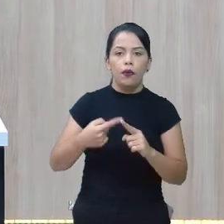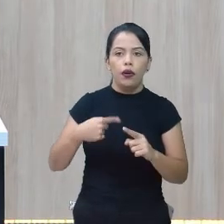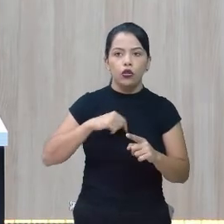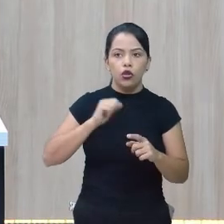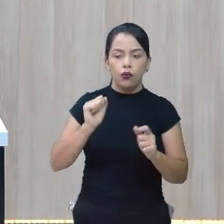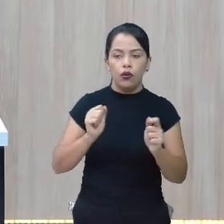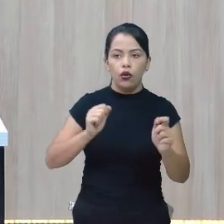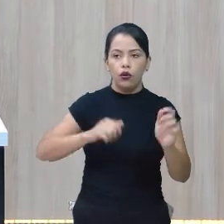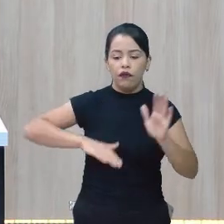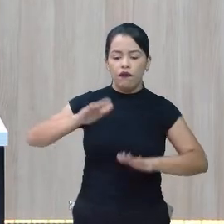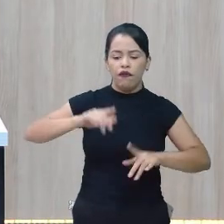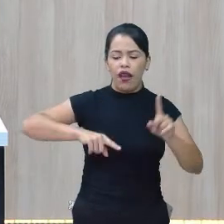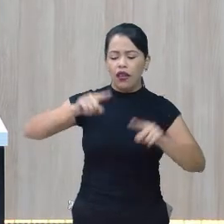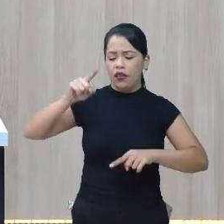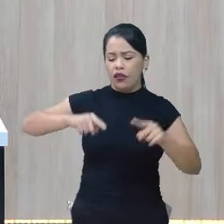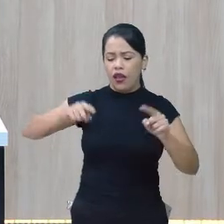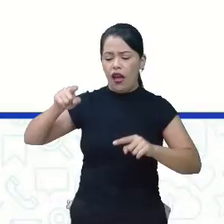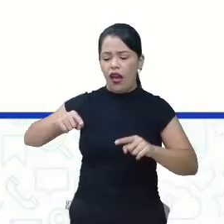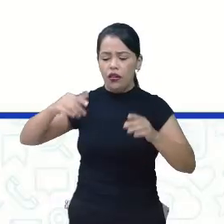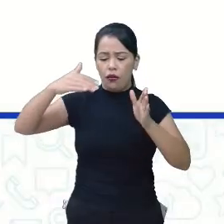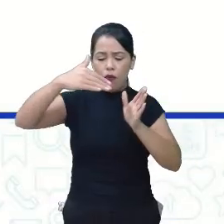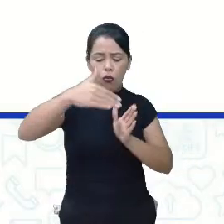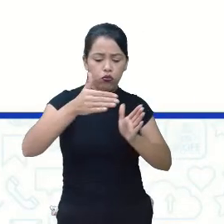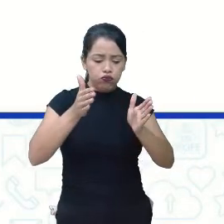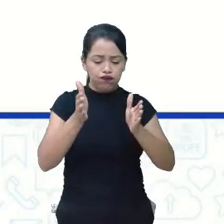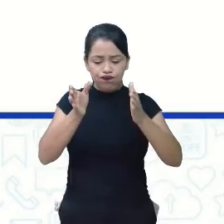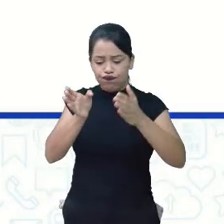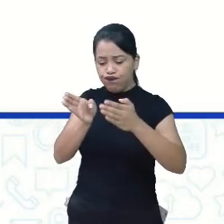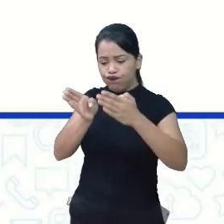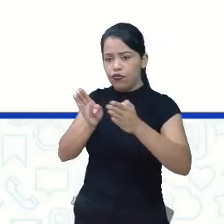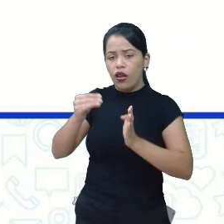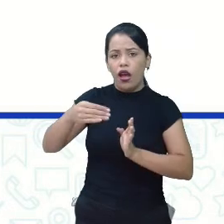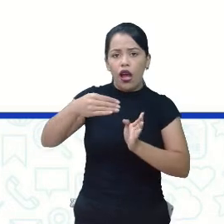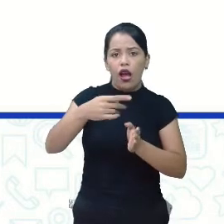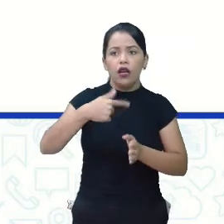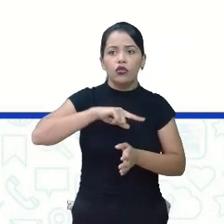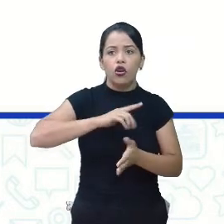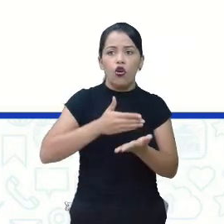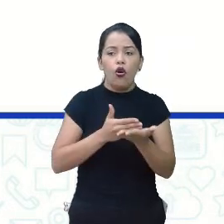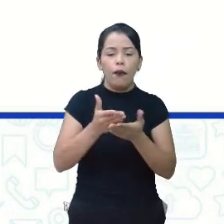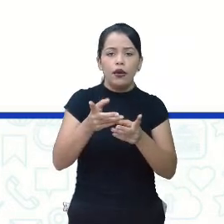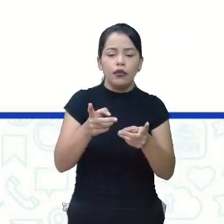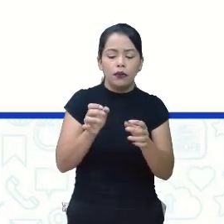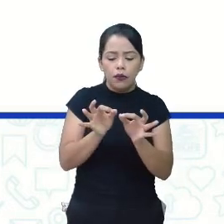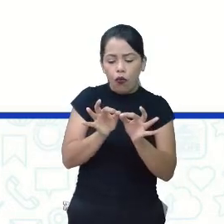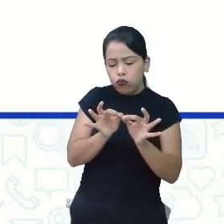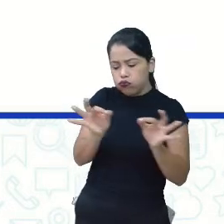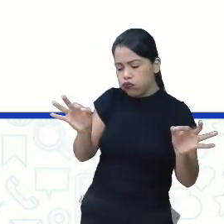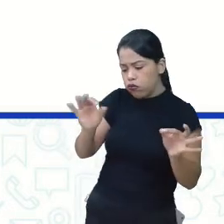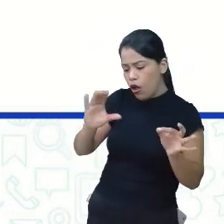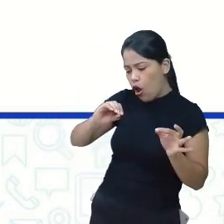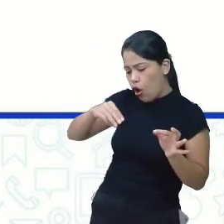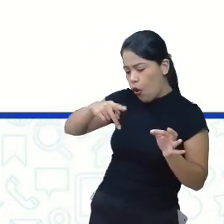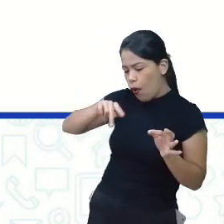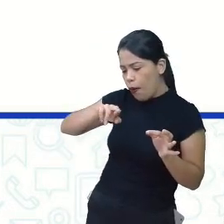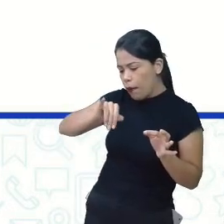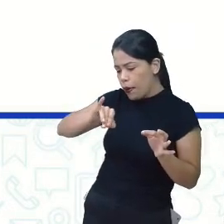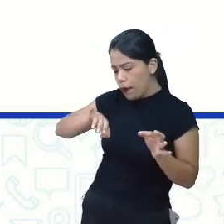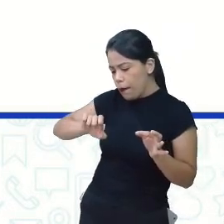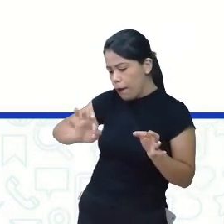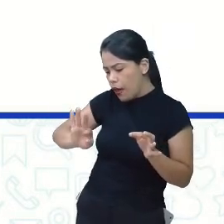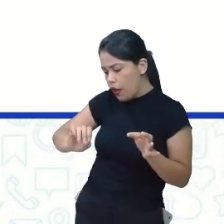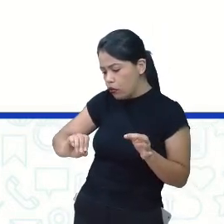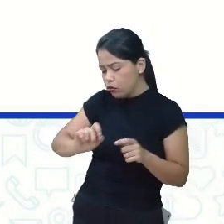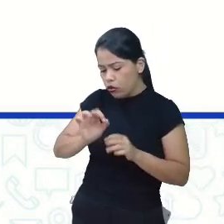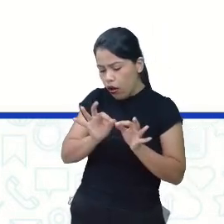posição, que aqui a gente vai começar a comparar, né? O comprimento é a distância, né? É a